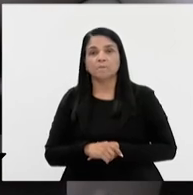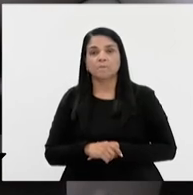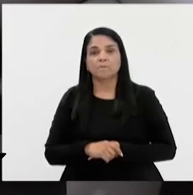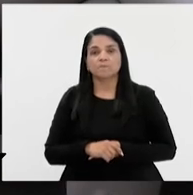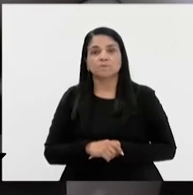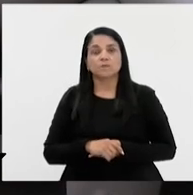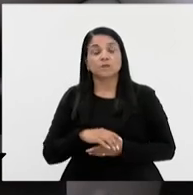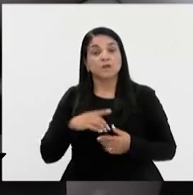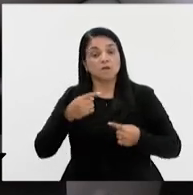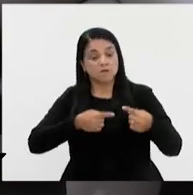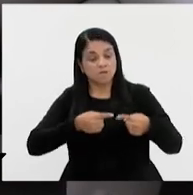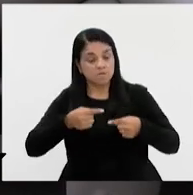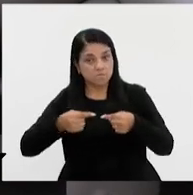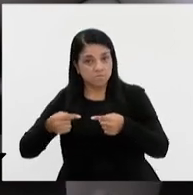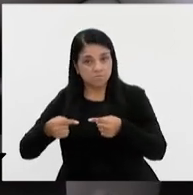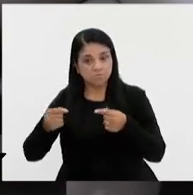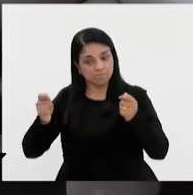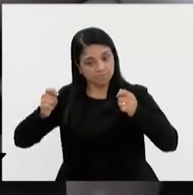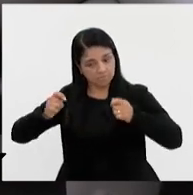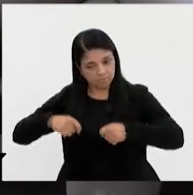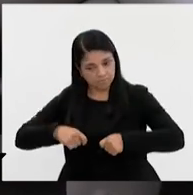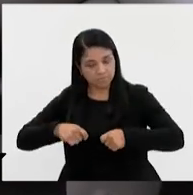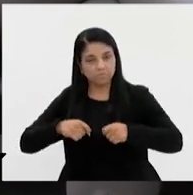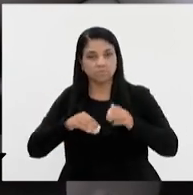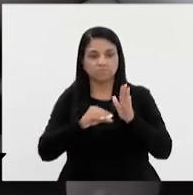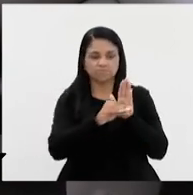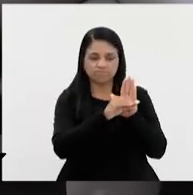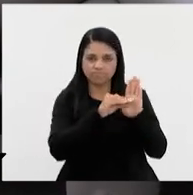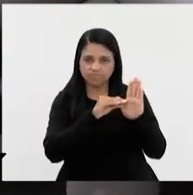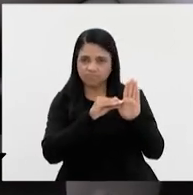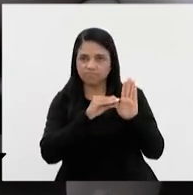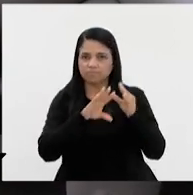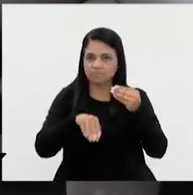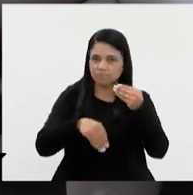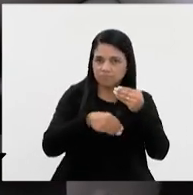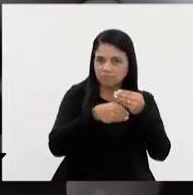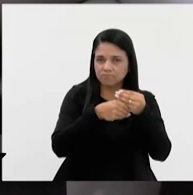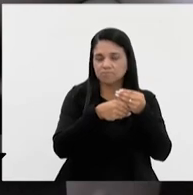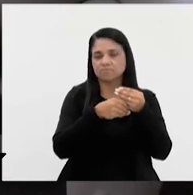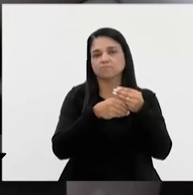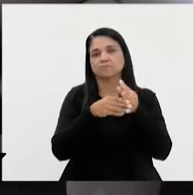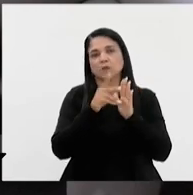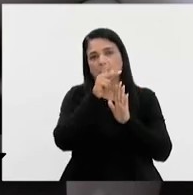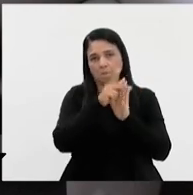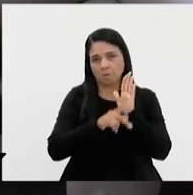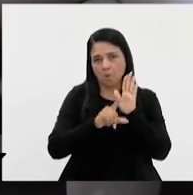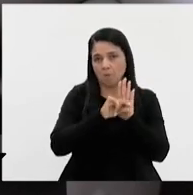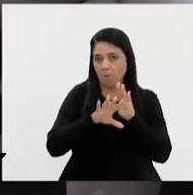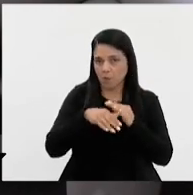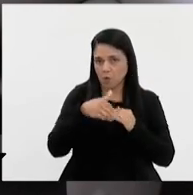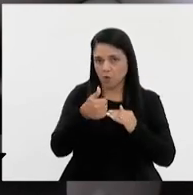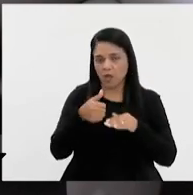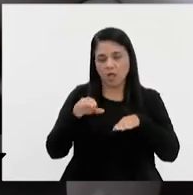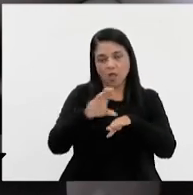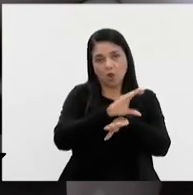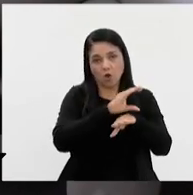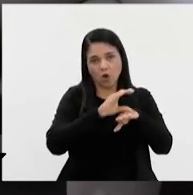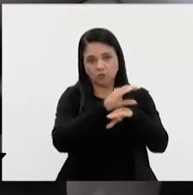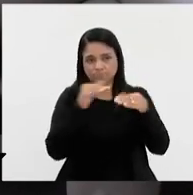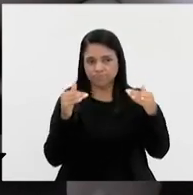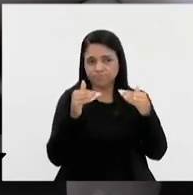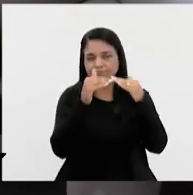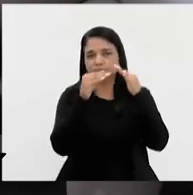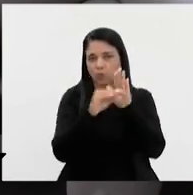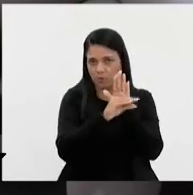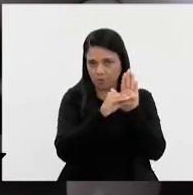existe aqui um debate sobre a possibilidade de aprimoramento do projeto, eu entendo que talvez para o projeto ter uma constitucionalidade, mesmo que com emendas,